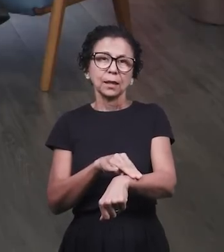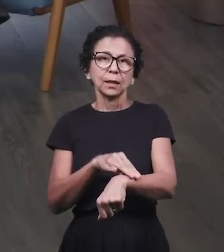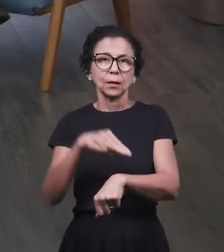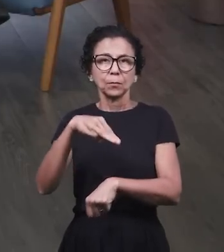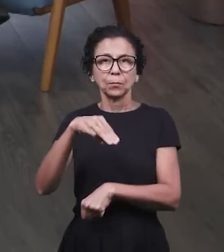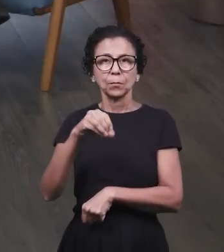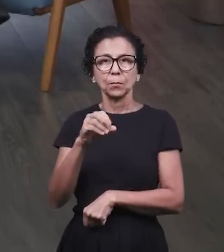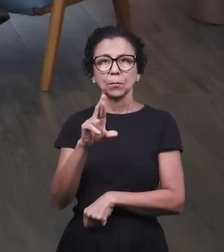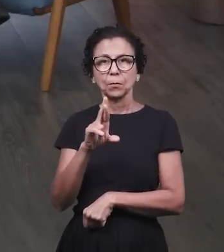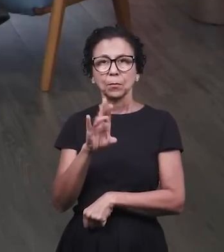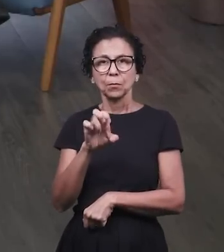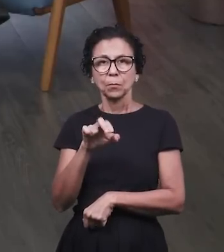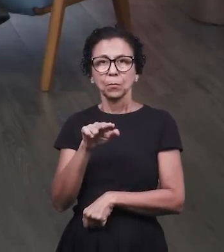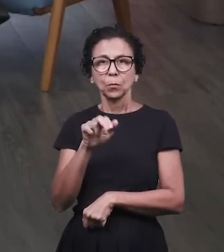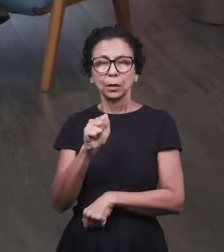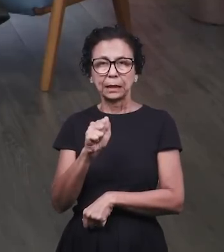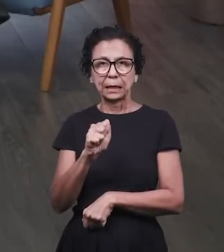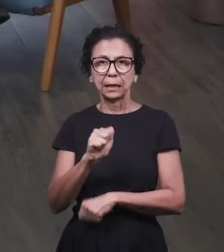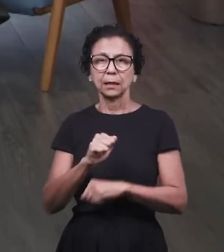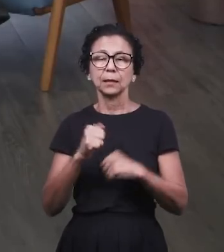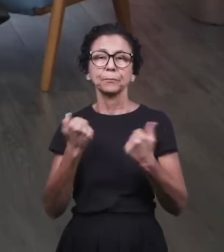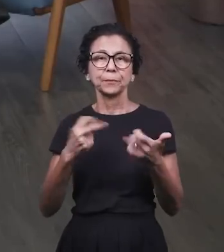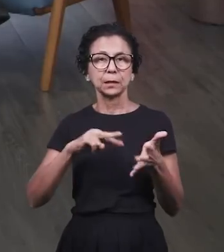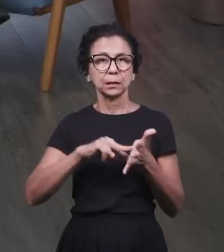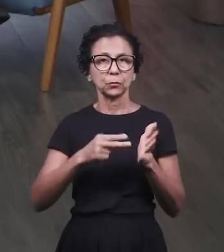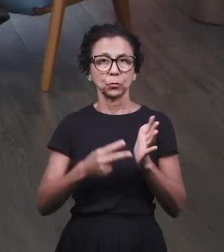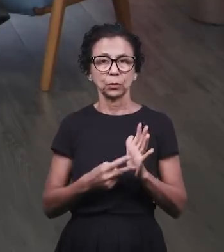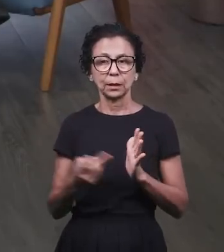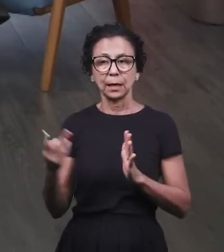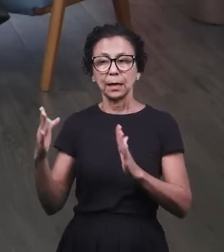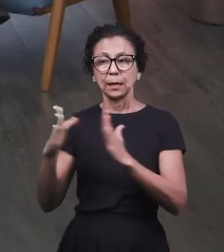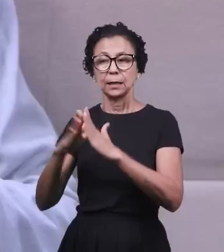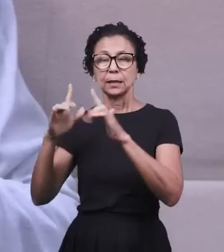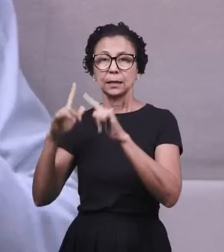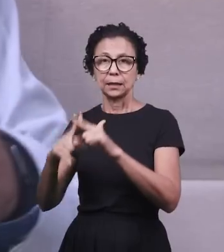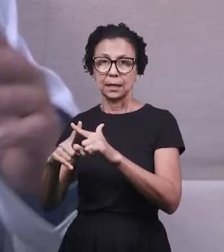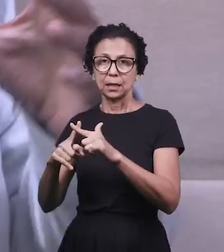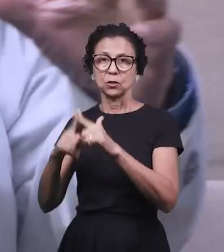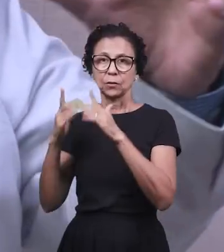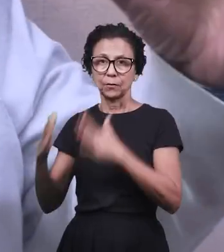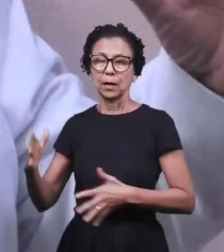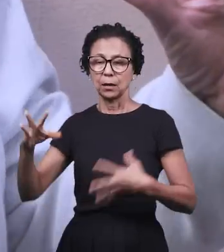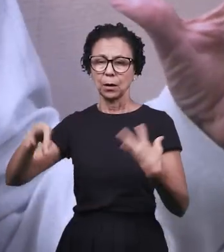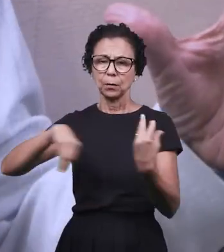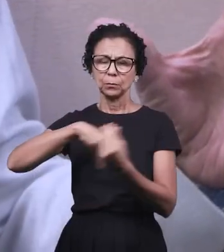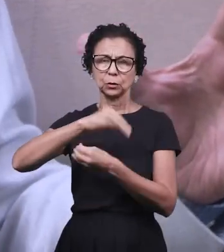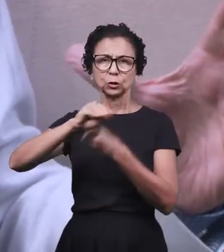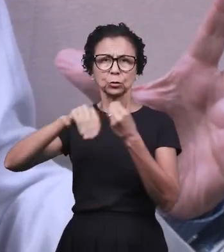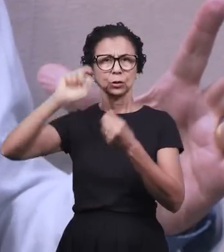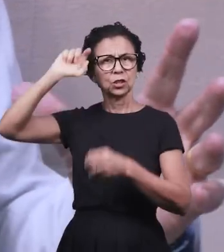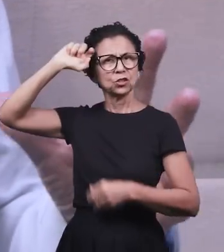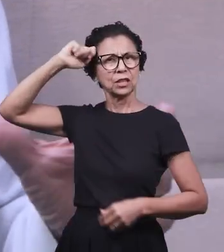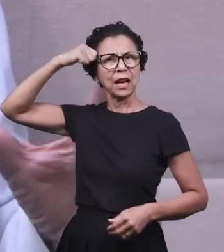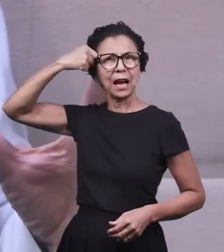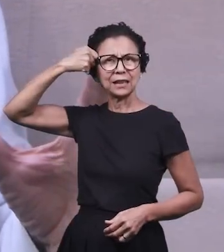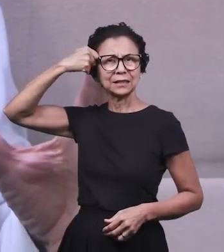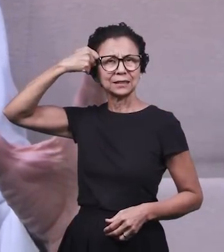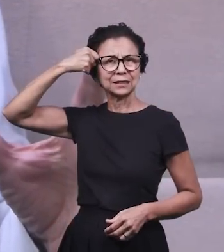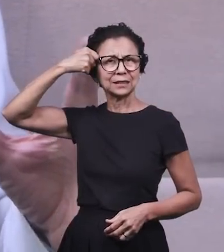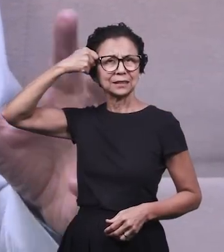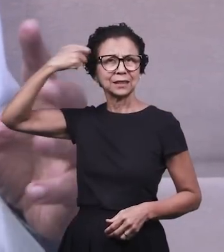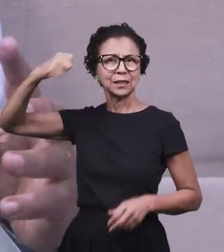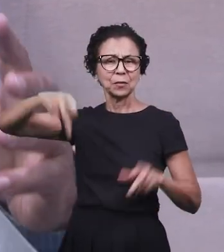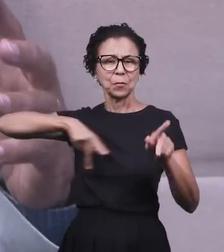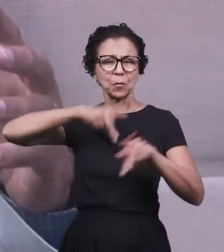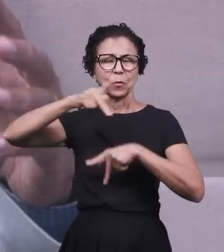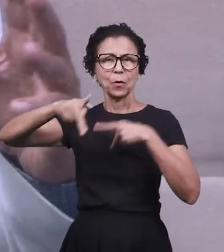fiel, ela não é composta só de um povo, de uma raça. É uma mistura de povos,